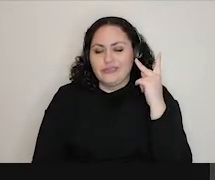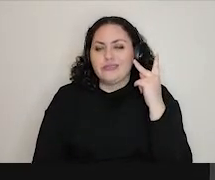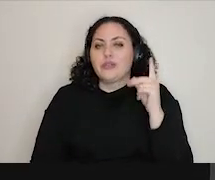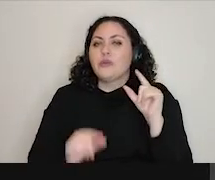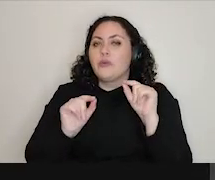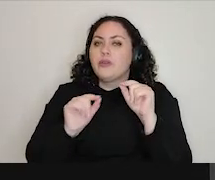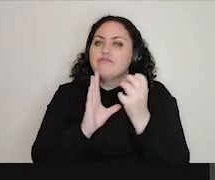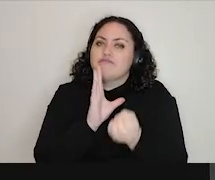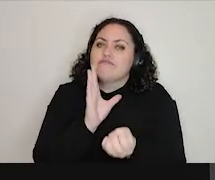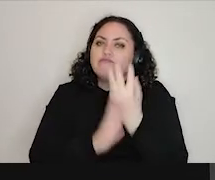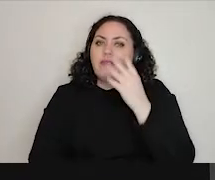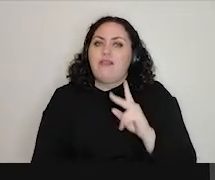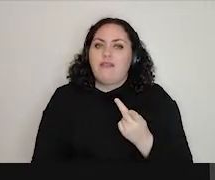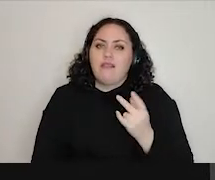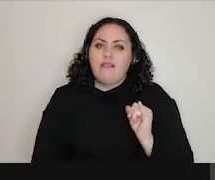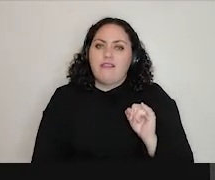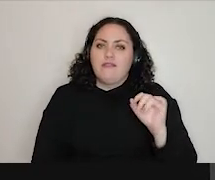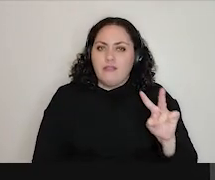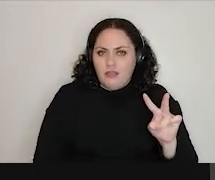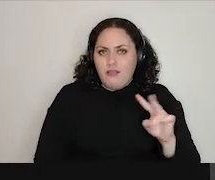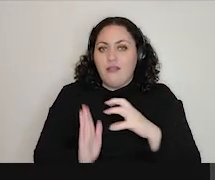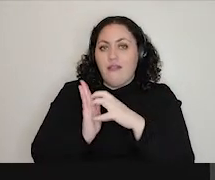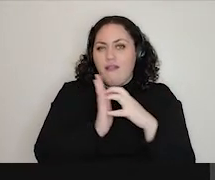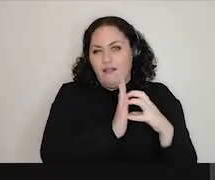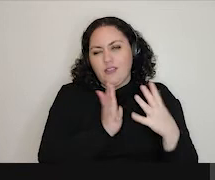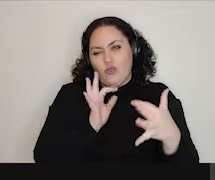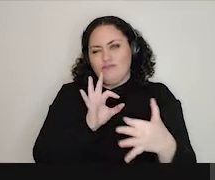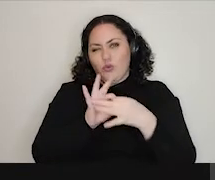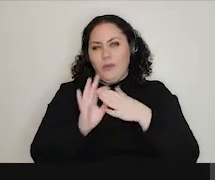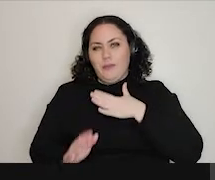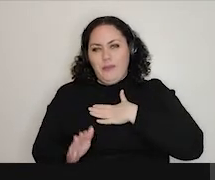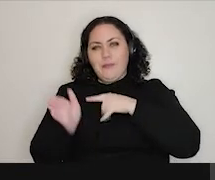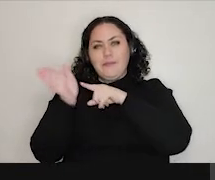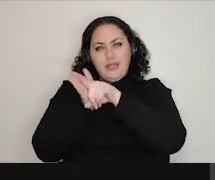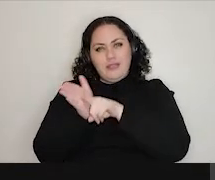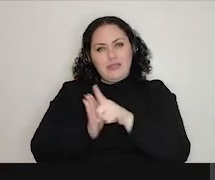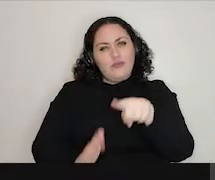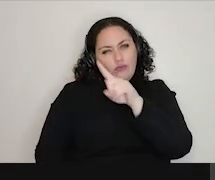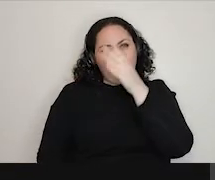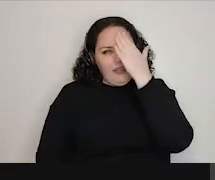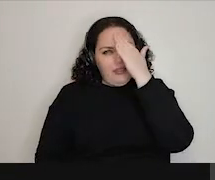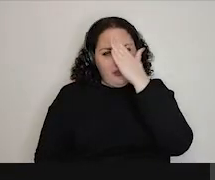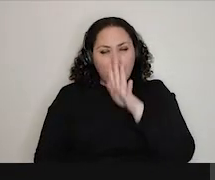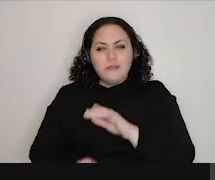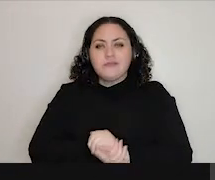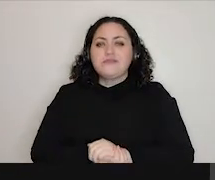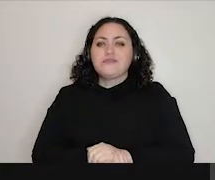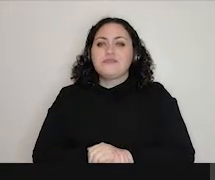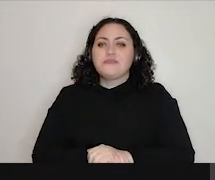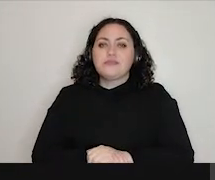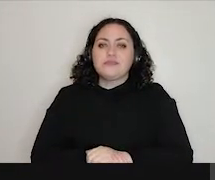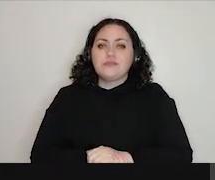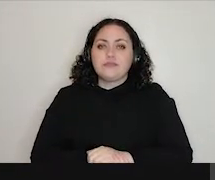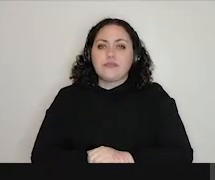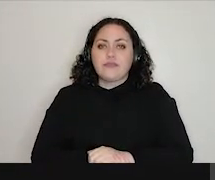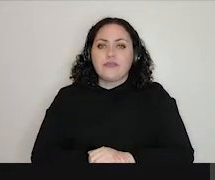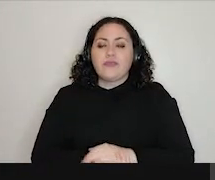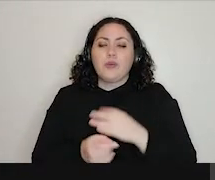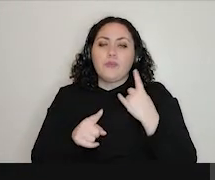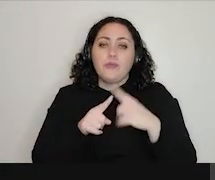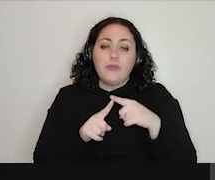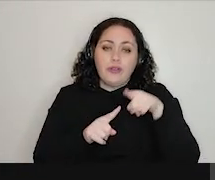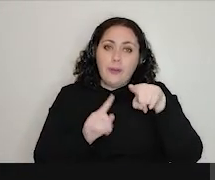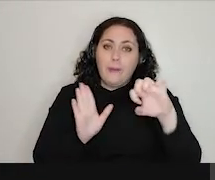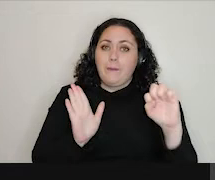direitos, que é o marco do advento do HIV/AIDS. Aí agora eu puxo um pouquinho para o meu campo de pesquisa, mas vocês vão entender o